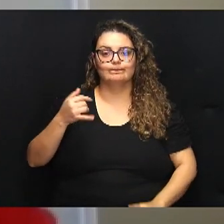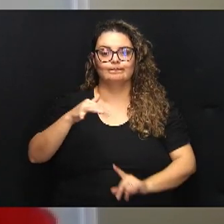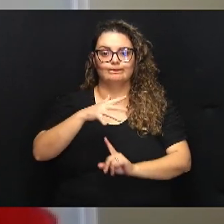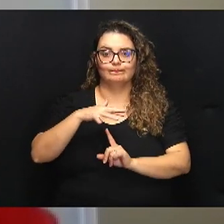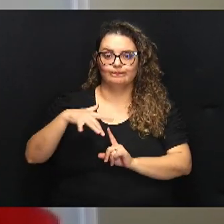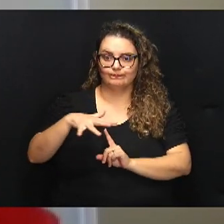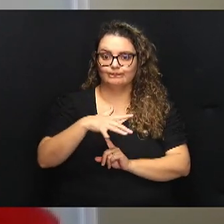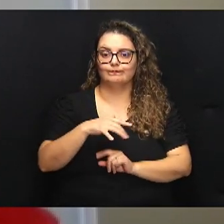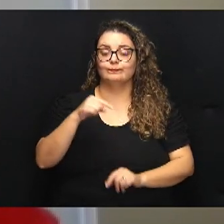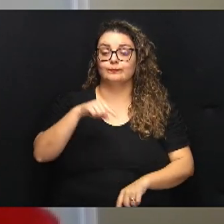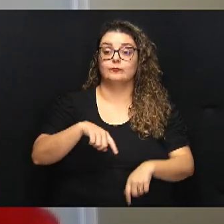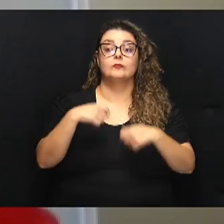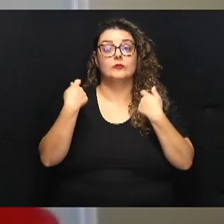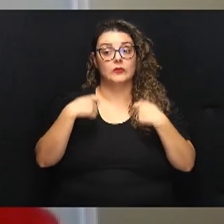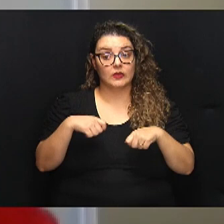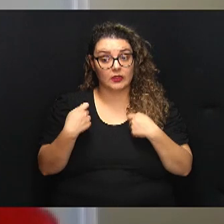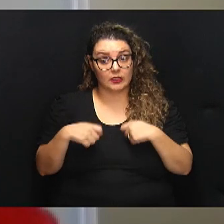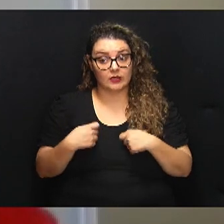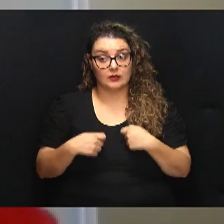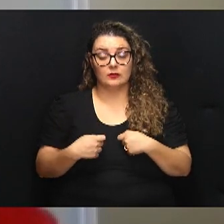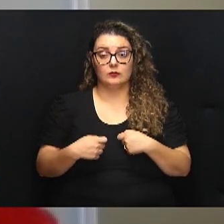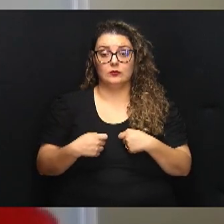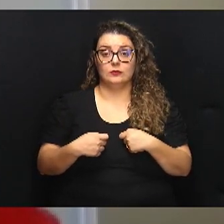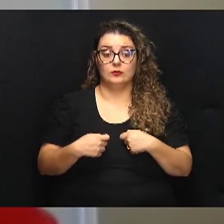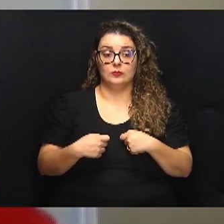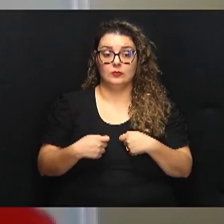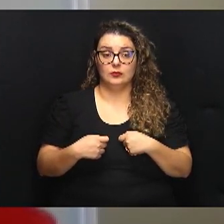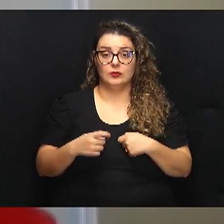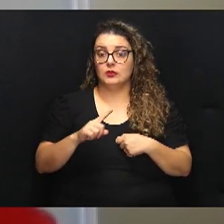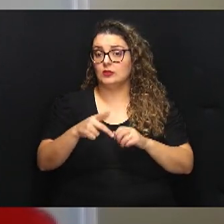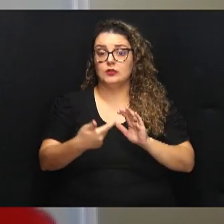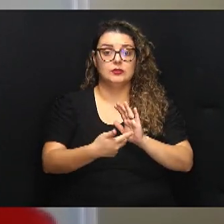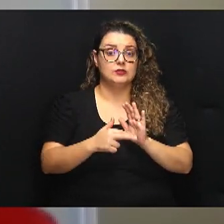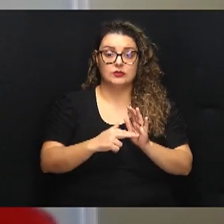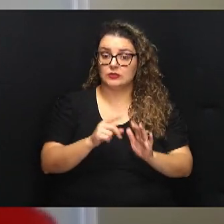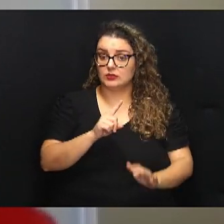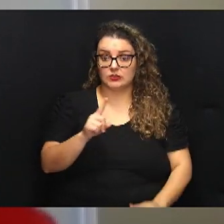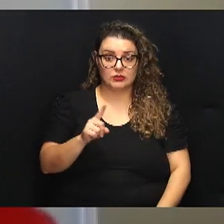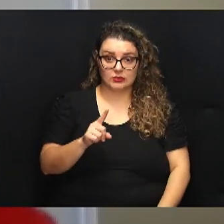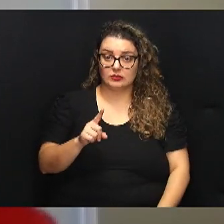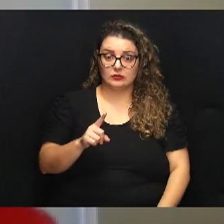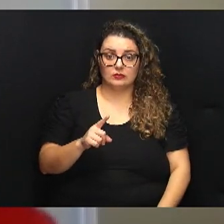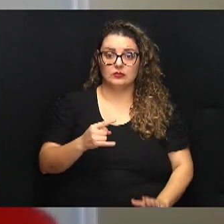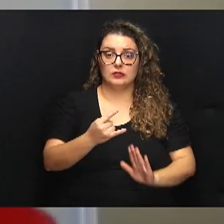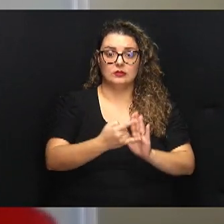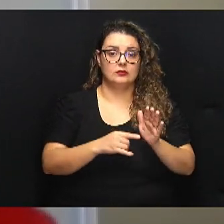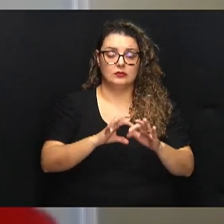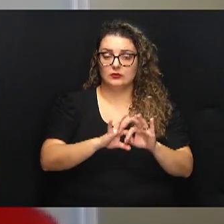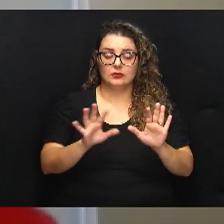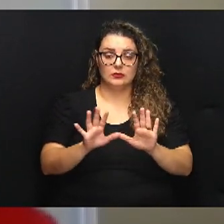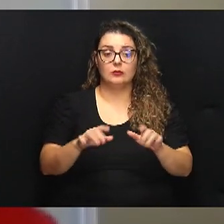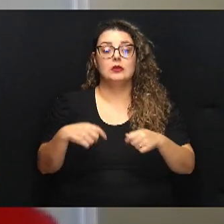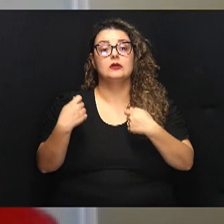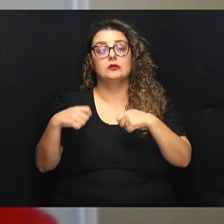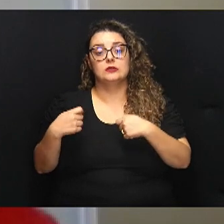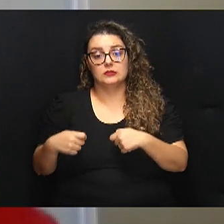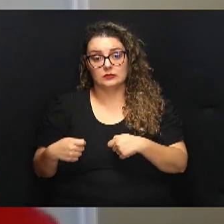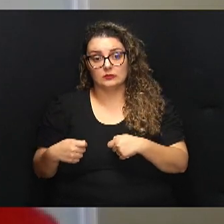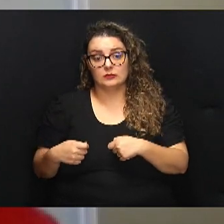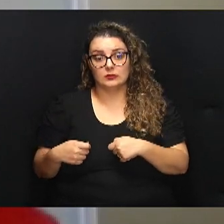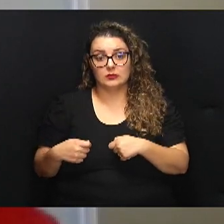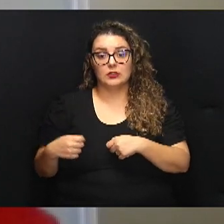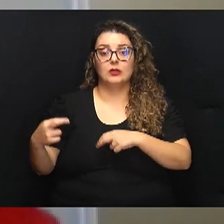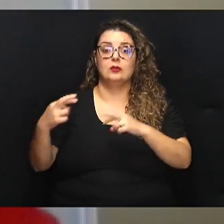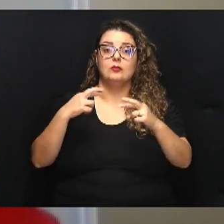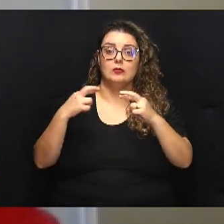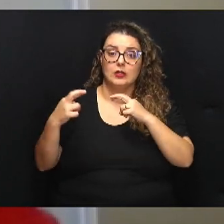que necessitam não quer dizer que eles não vão ser licenciados, mas eles necessitam uma